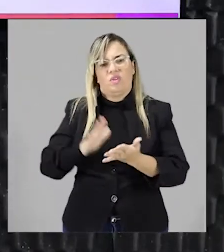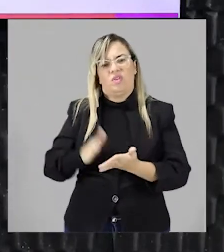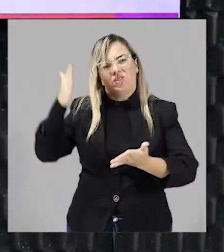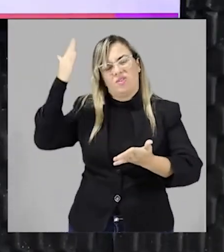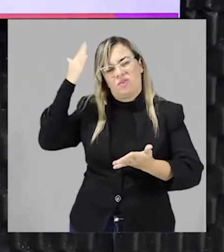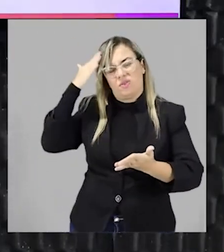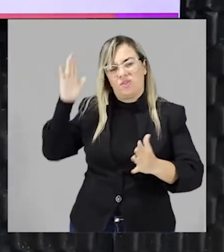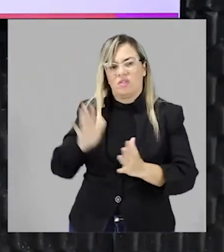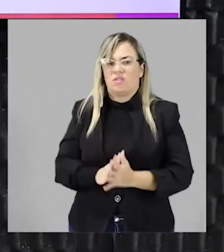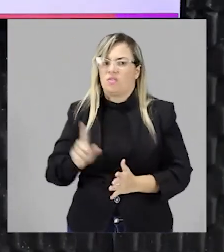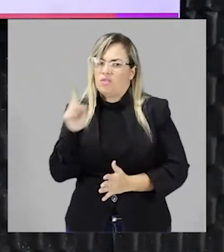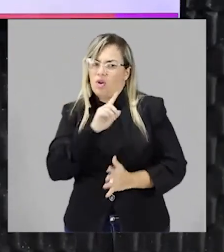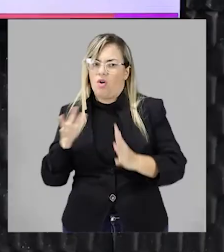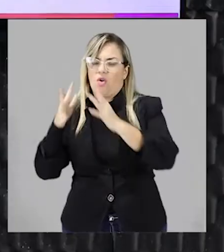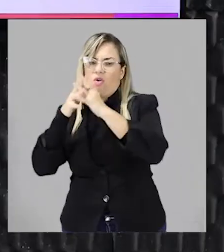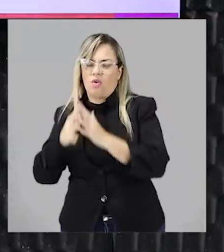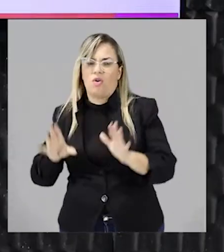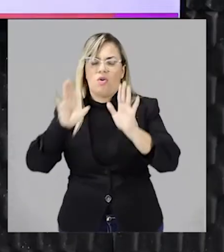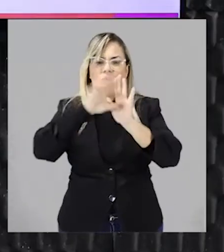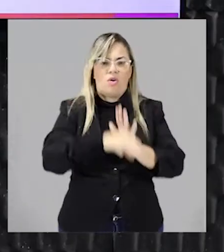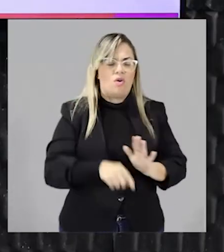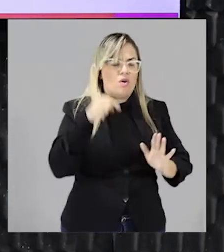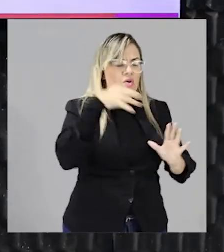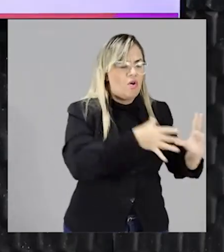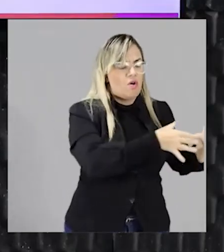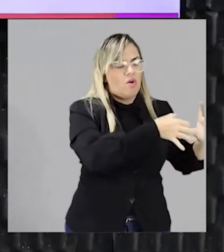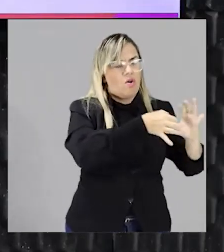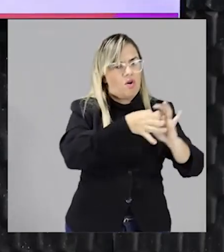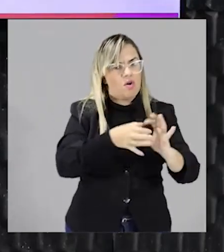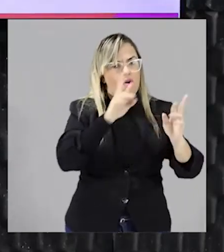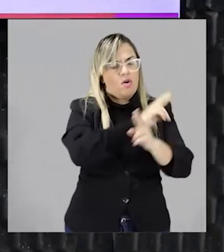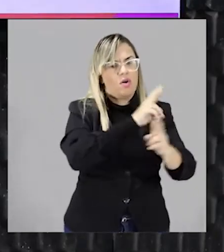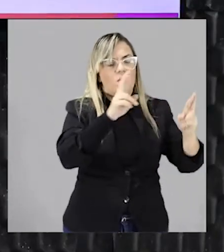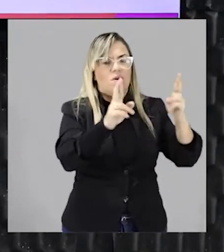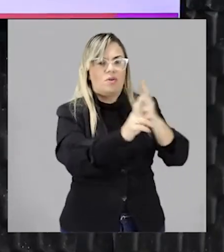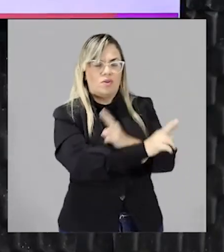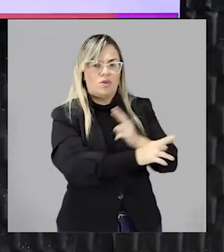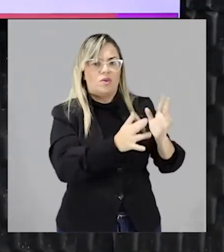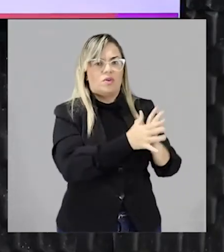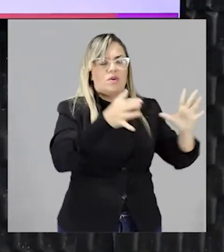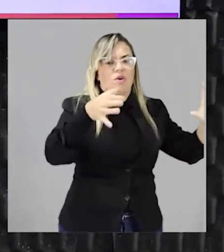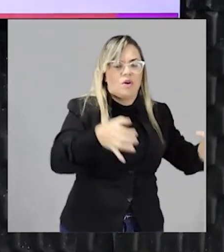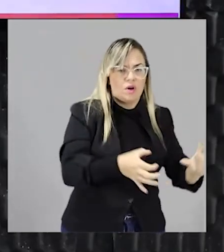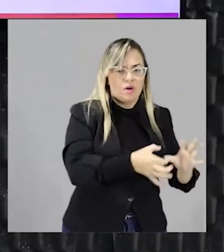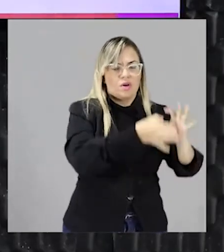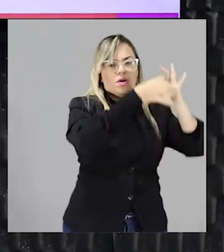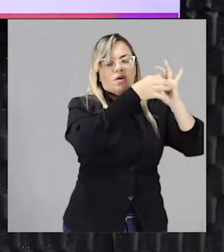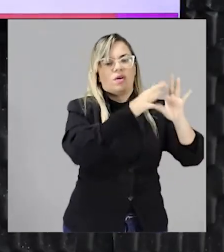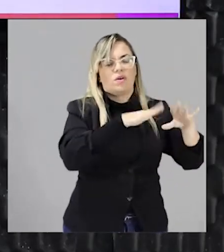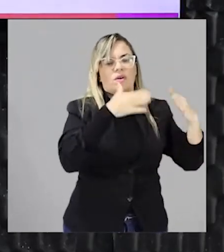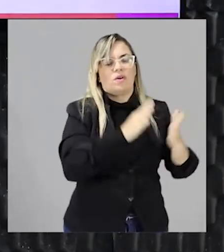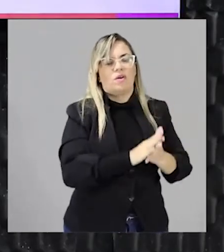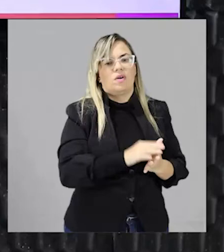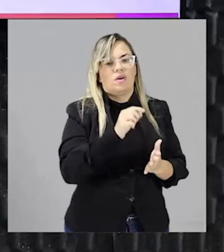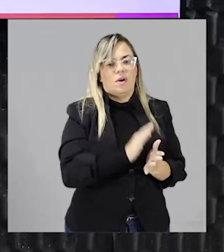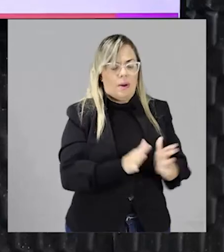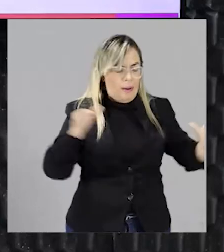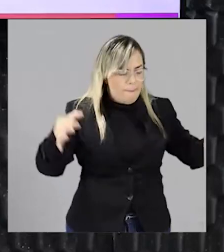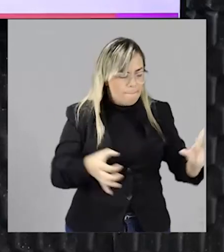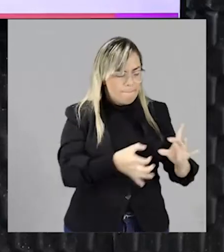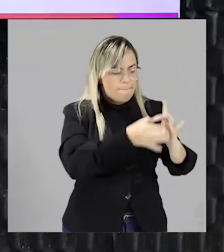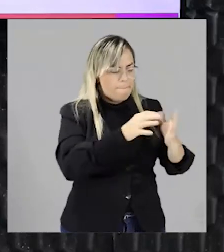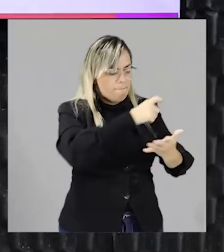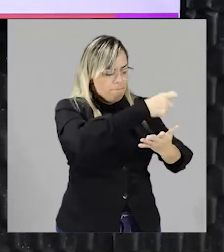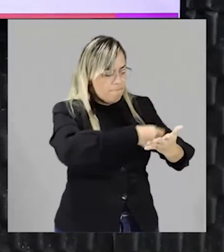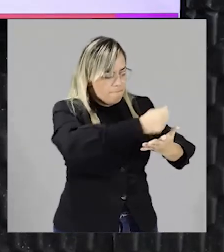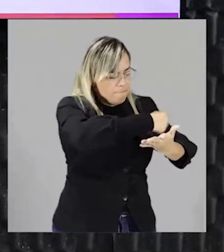não confundam os conceitos. Coesão está relacionada aos conectivos, a esses elementos que vão ligar o